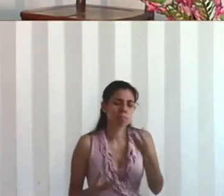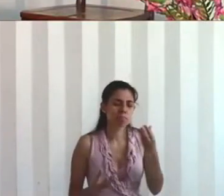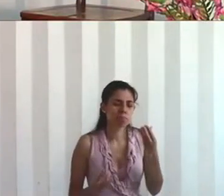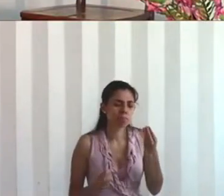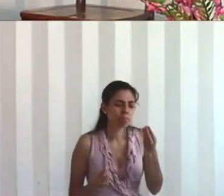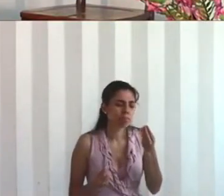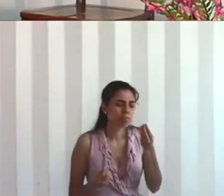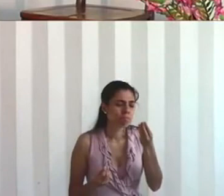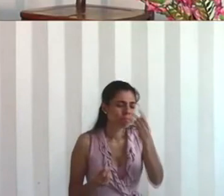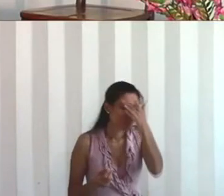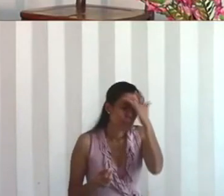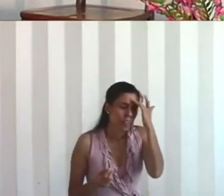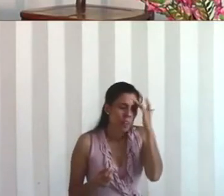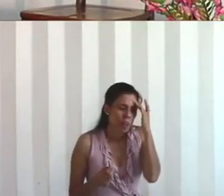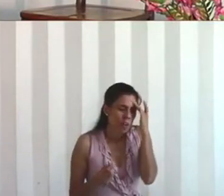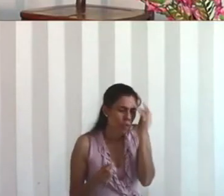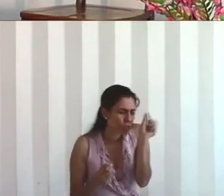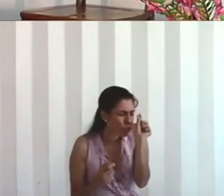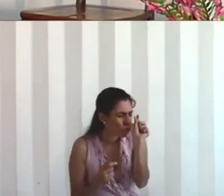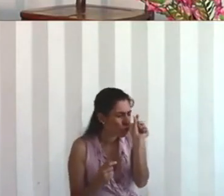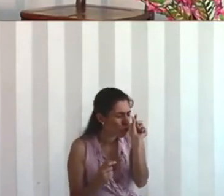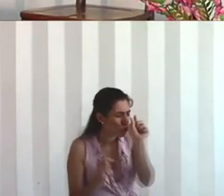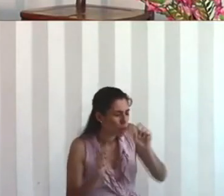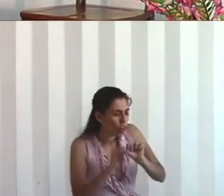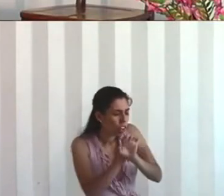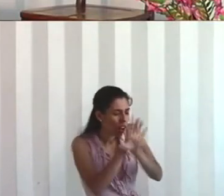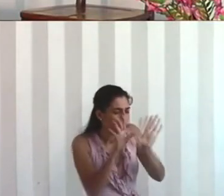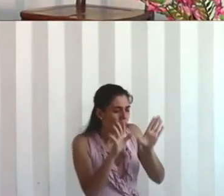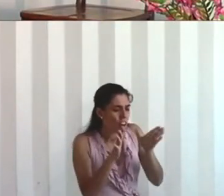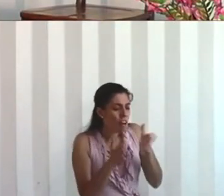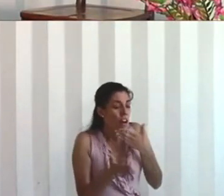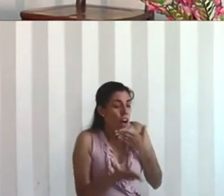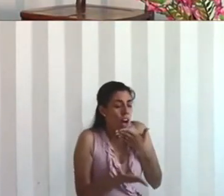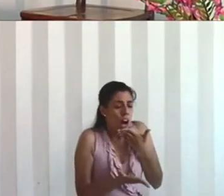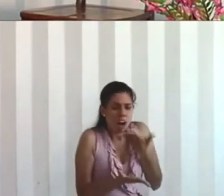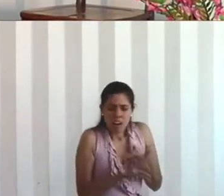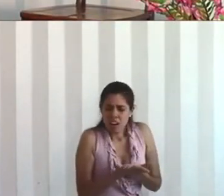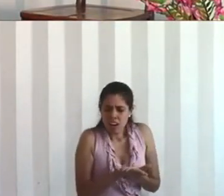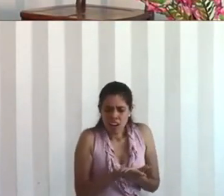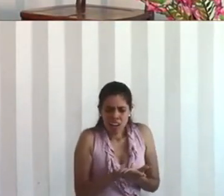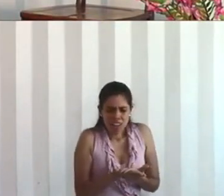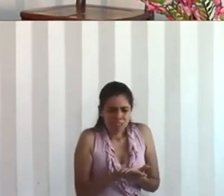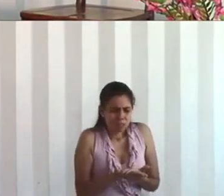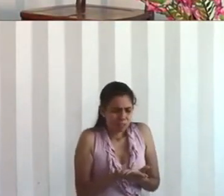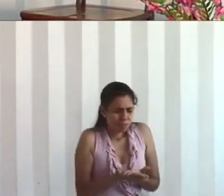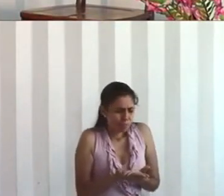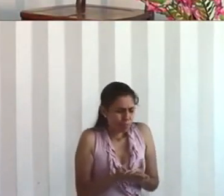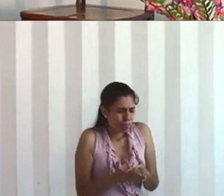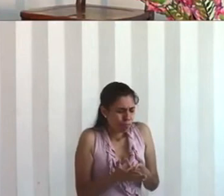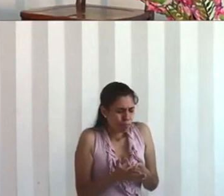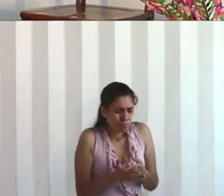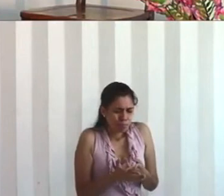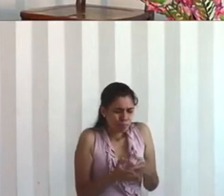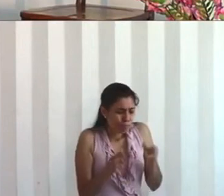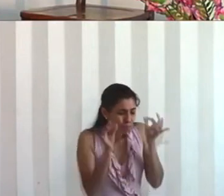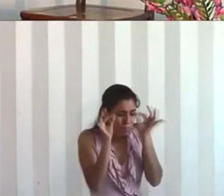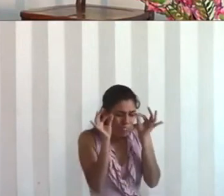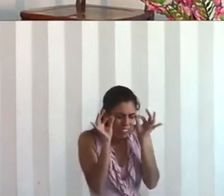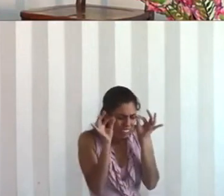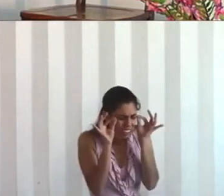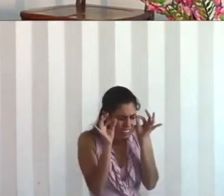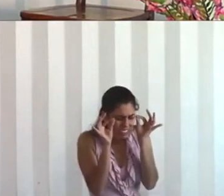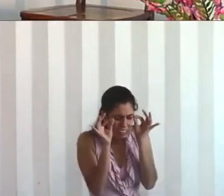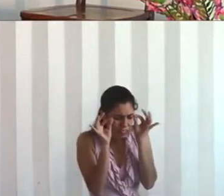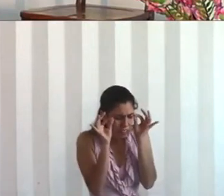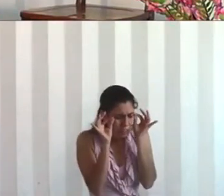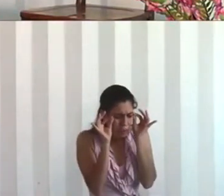perdido. E muitas vezes nós estamos em culto, em adoração, seja aqui em nossos lares, lendo a Bíblia, e parece que estamos fazendo algo